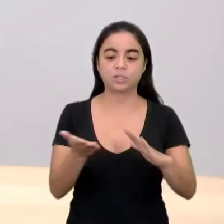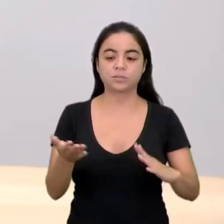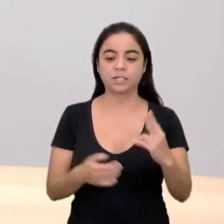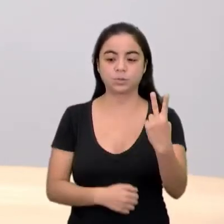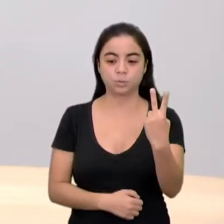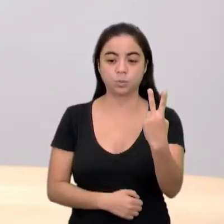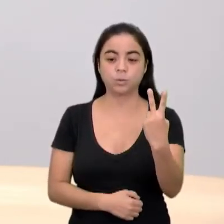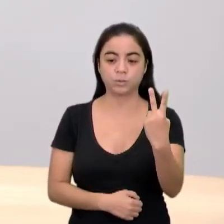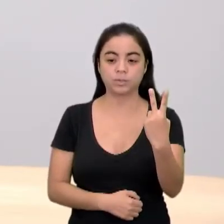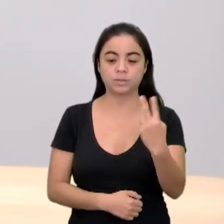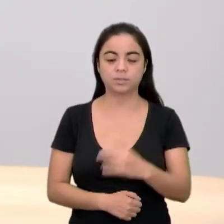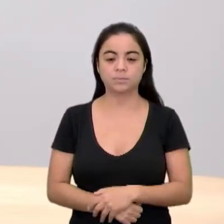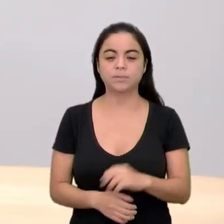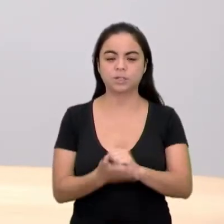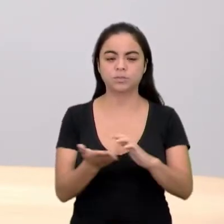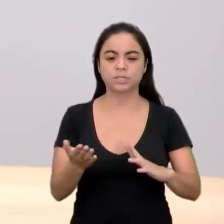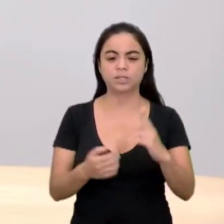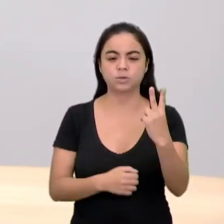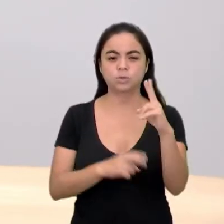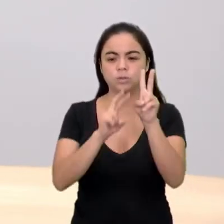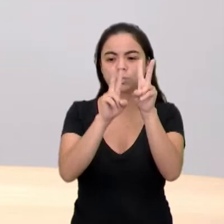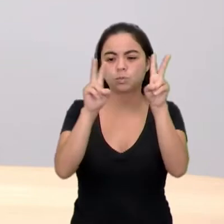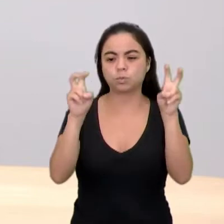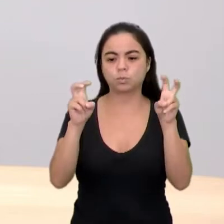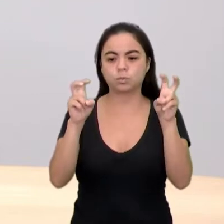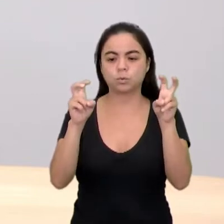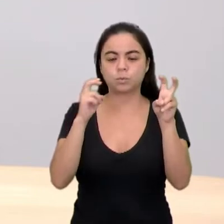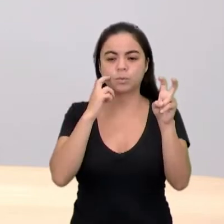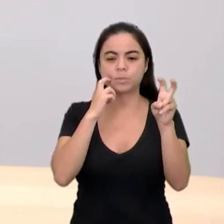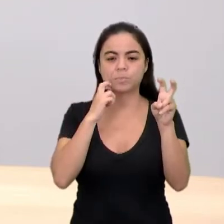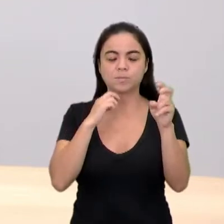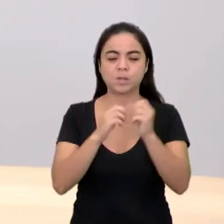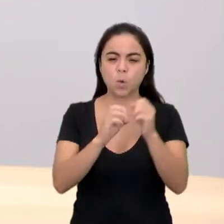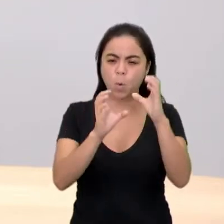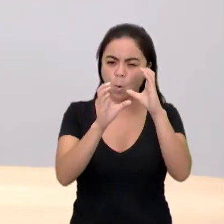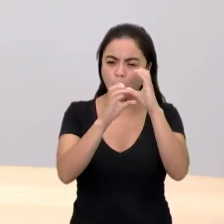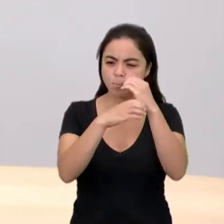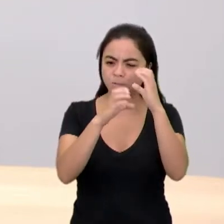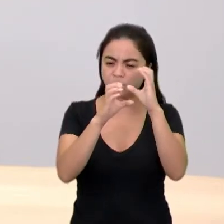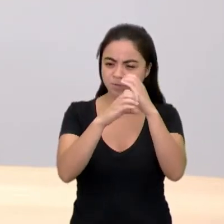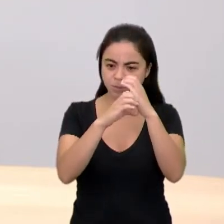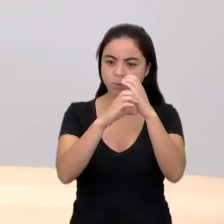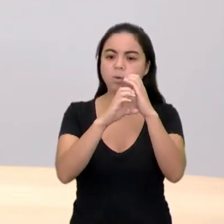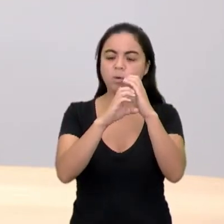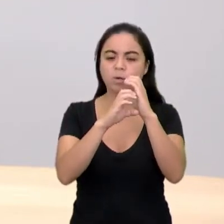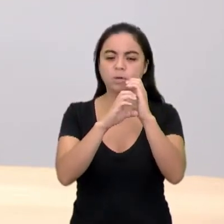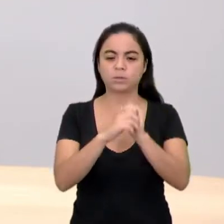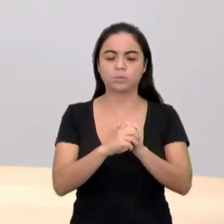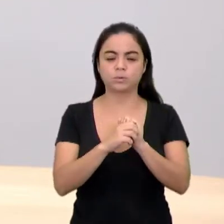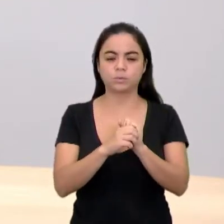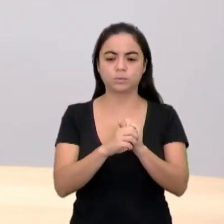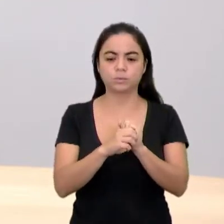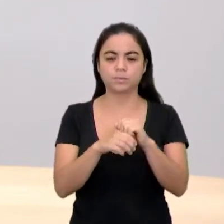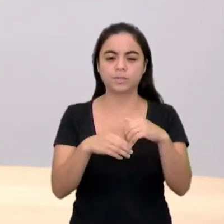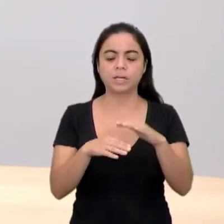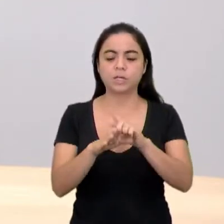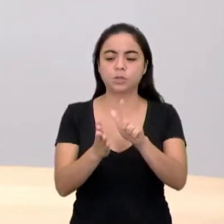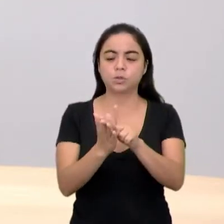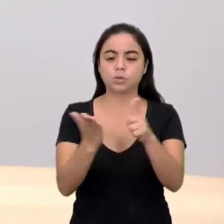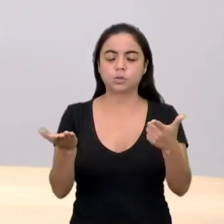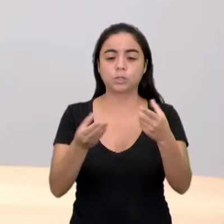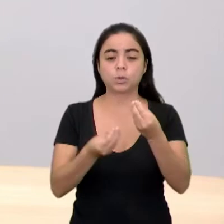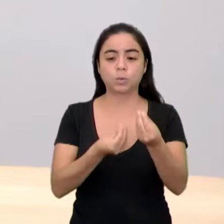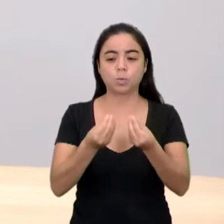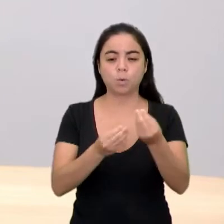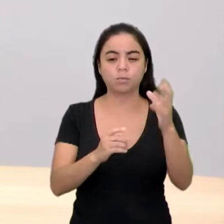Na atividade 2 a gente está falando sobre o quê? Sobre os observatórios de imprensa, né? Como que eles agem sobre as